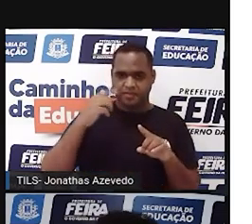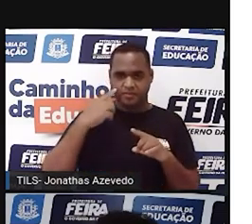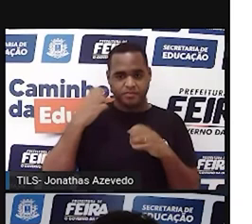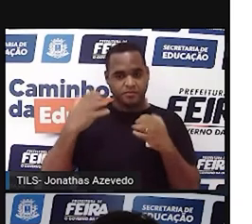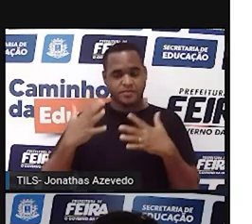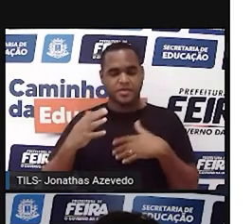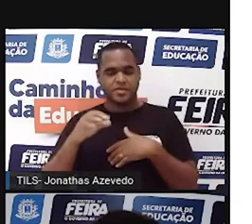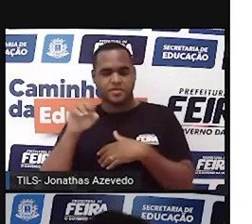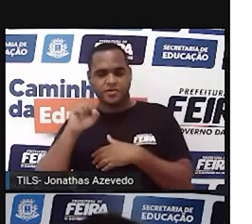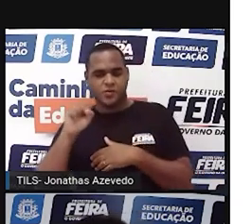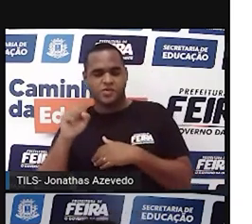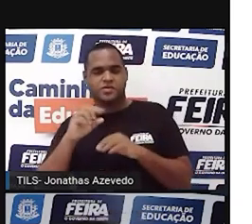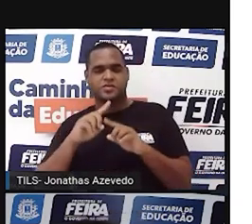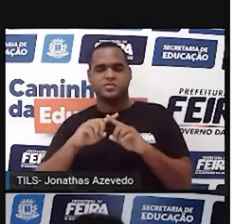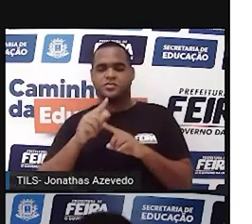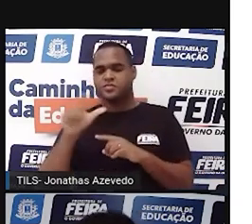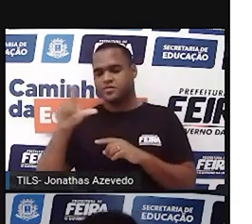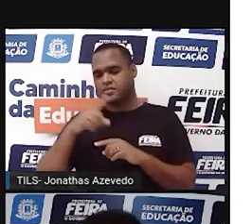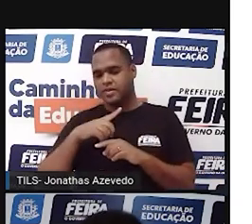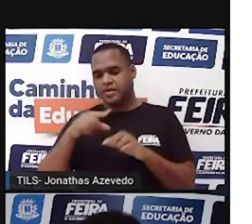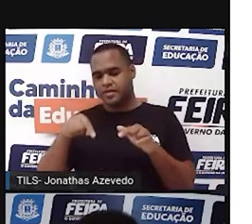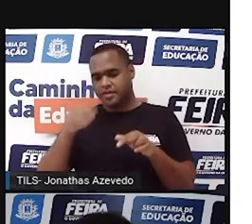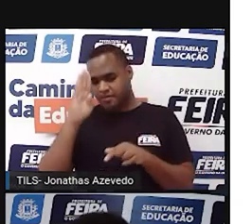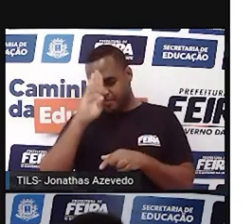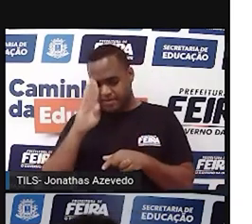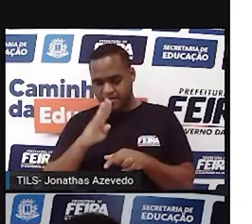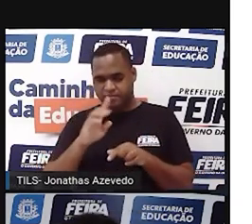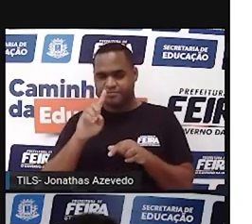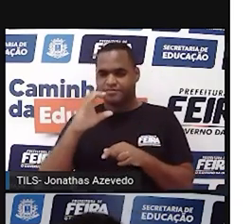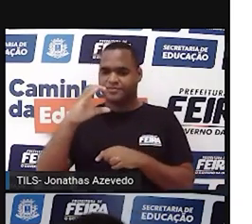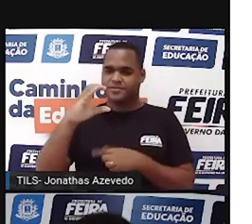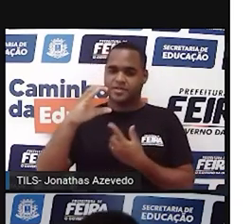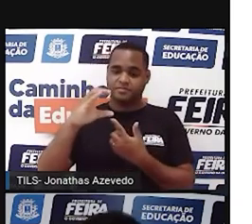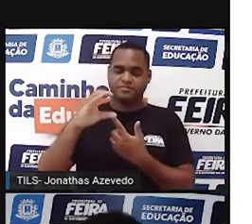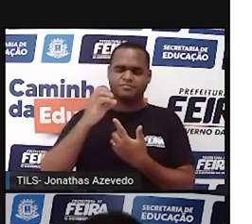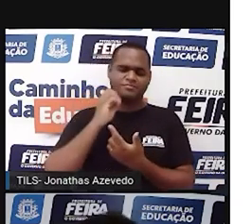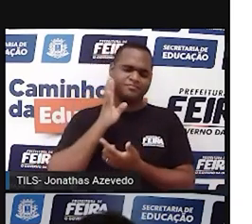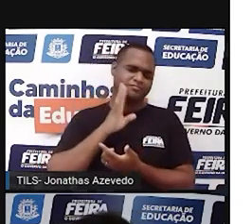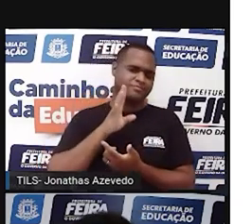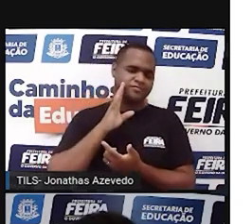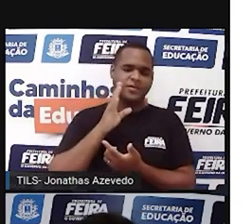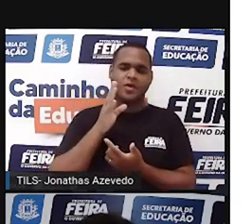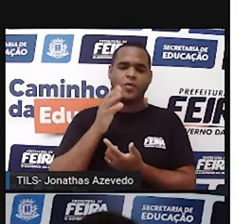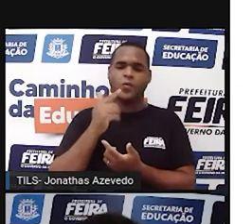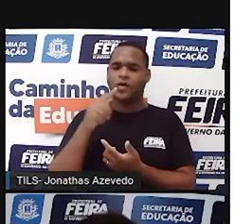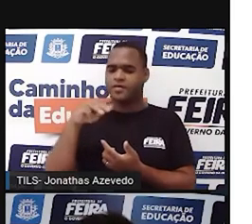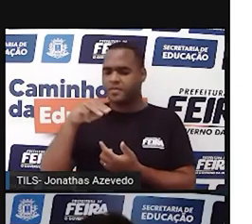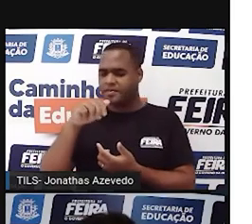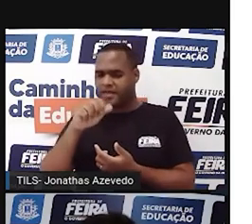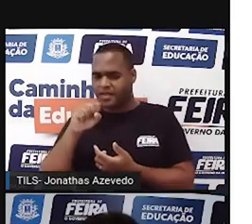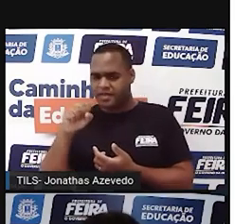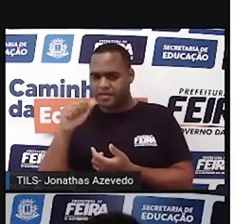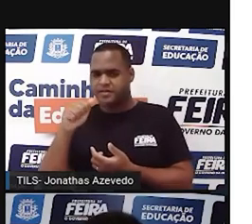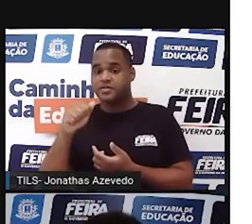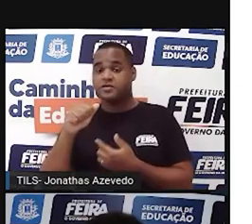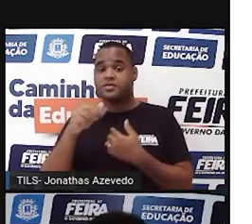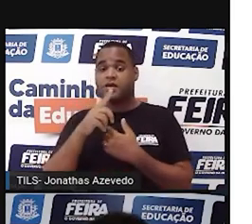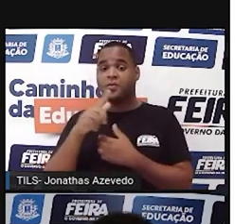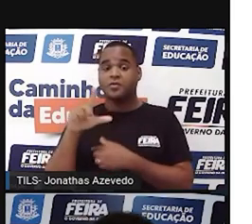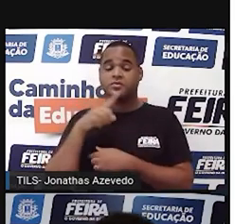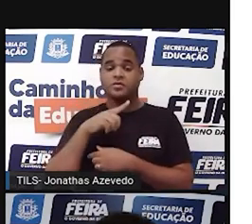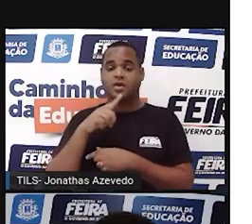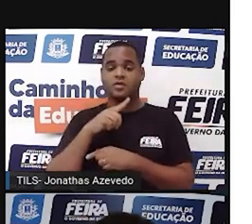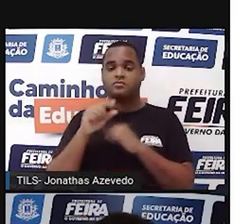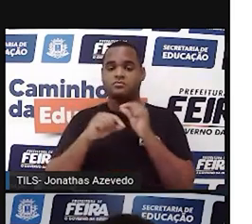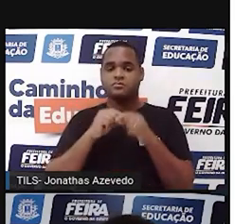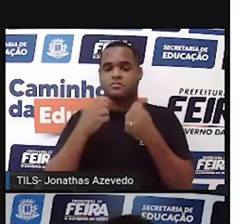segundo, temperatura, aqui no Brasil é o Celsius, massa, quilograma e outras, né, outros tipos de medidas